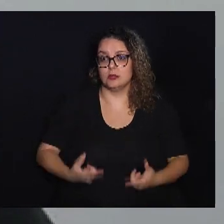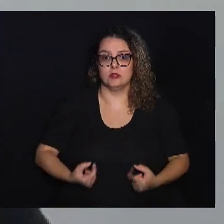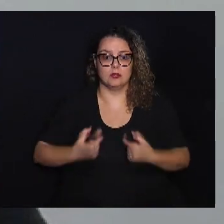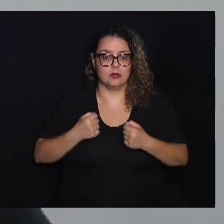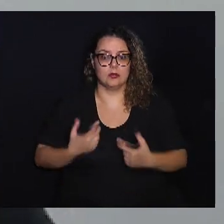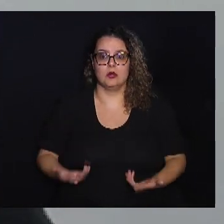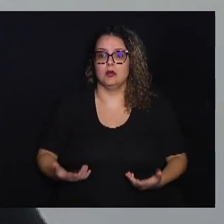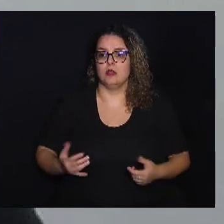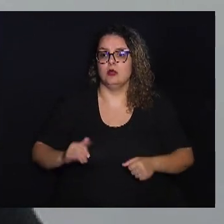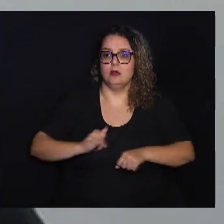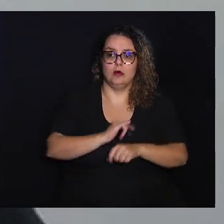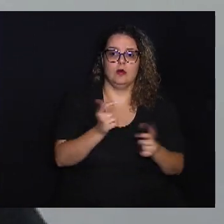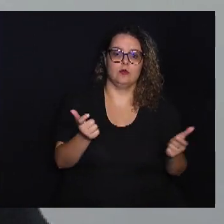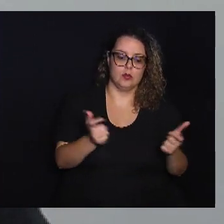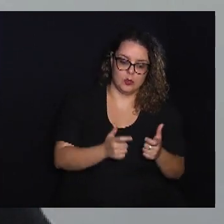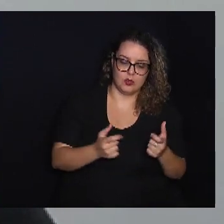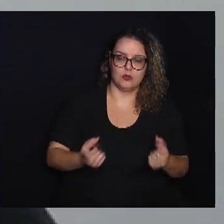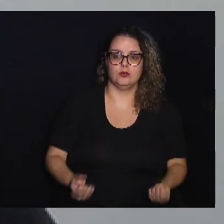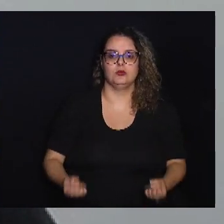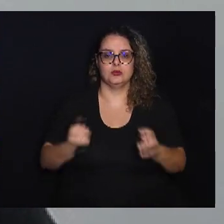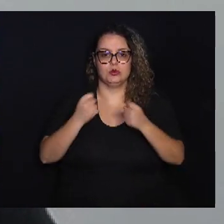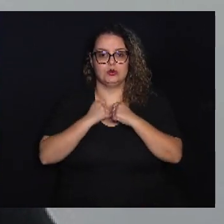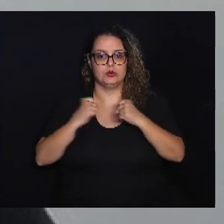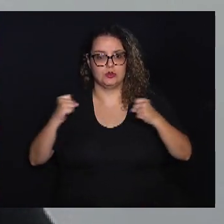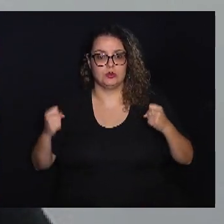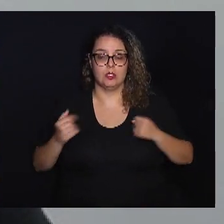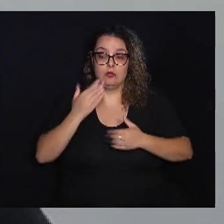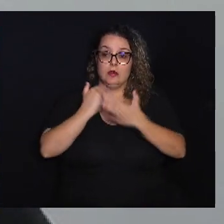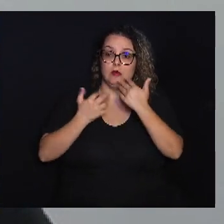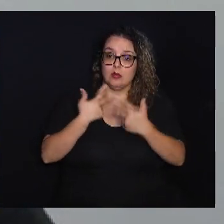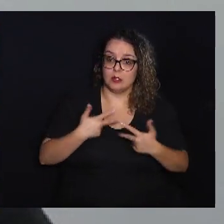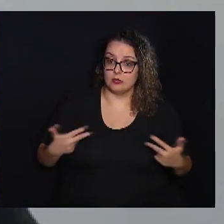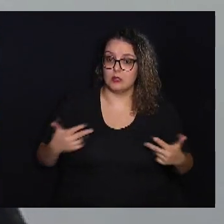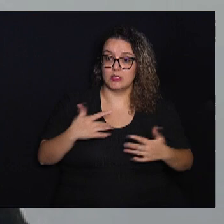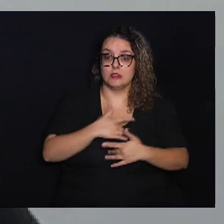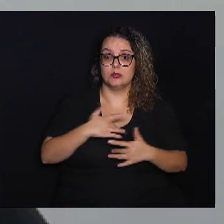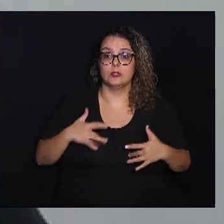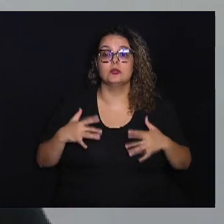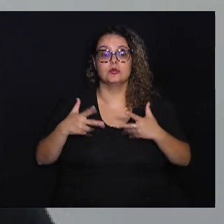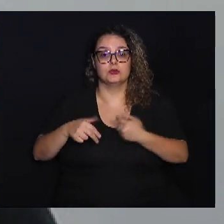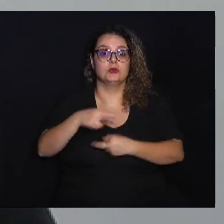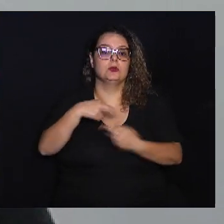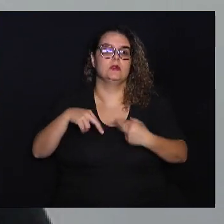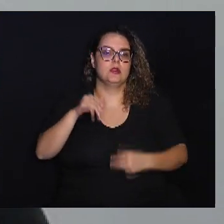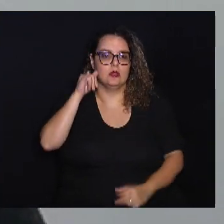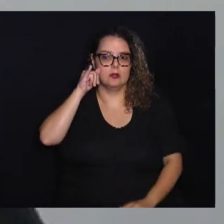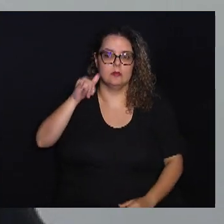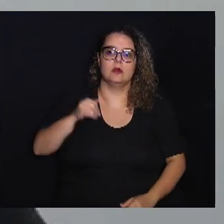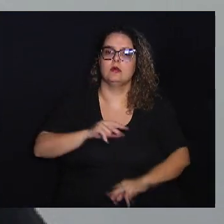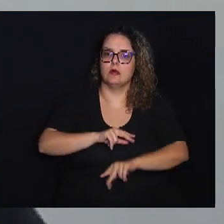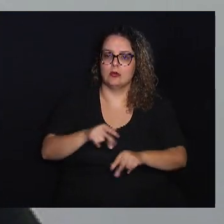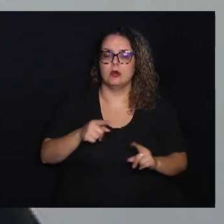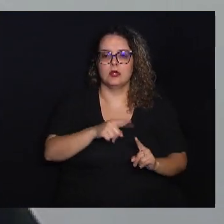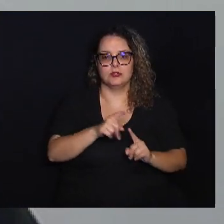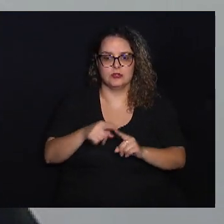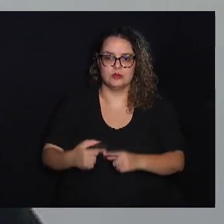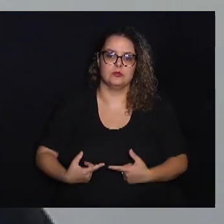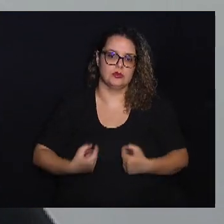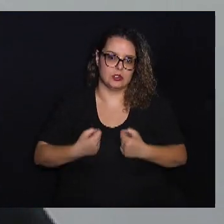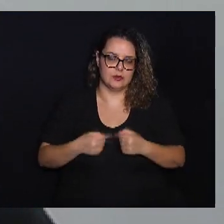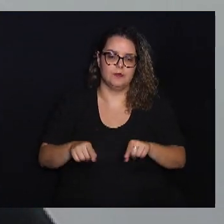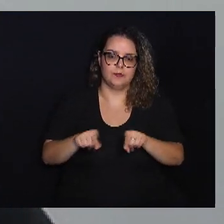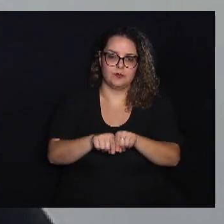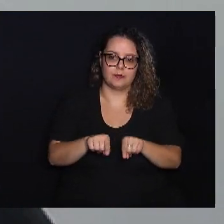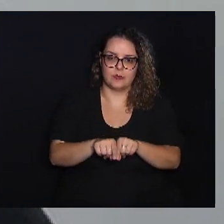pulmão, né? Que são as medidas preventivas. Que até um projeto de lei passou agora no Congresso,